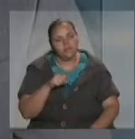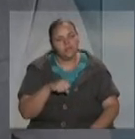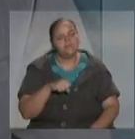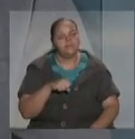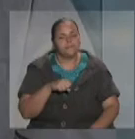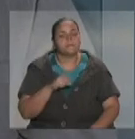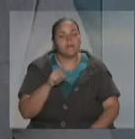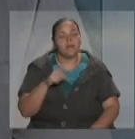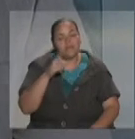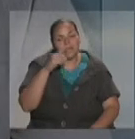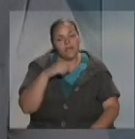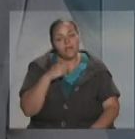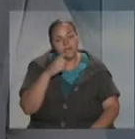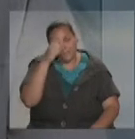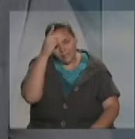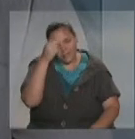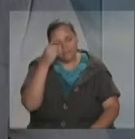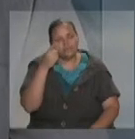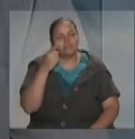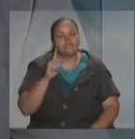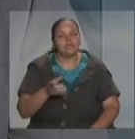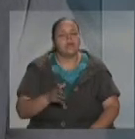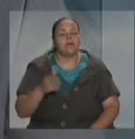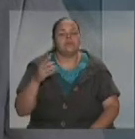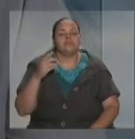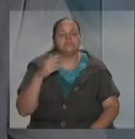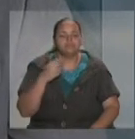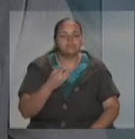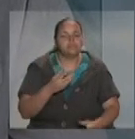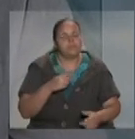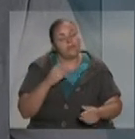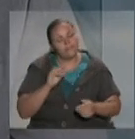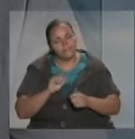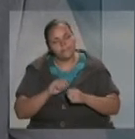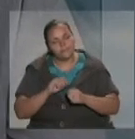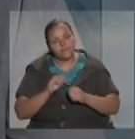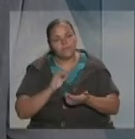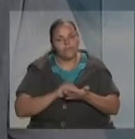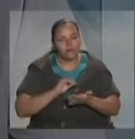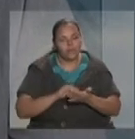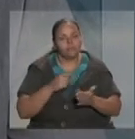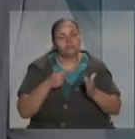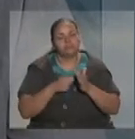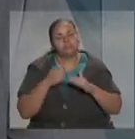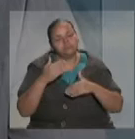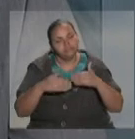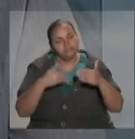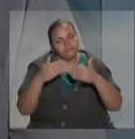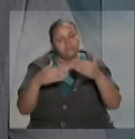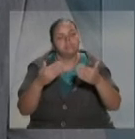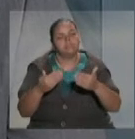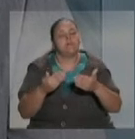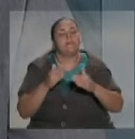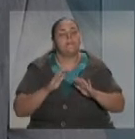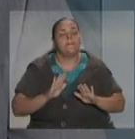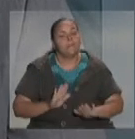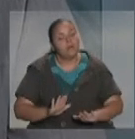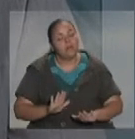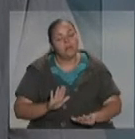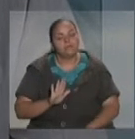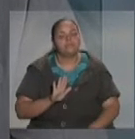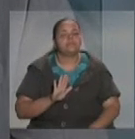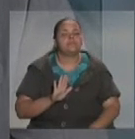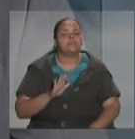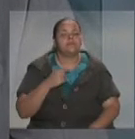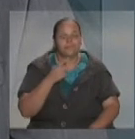ela remete a uma ideia de que algo está muito já profundo, há muito a se fazer. Naturalmente, há muito o que ser feito